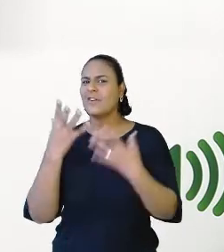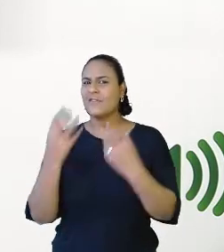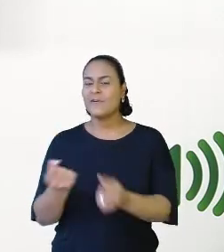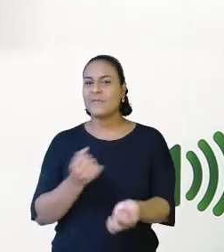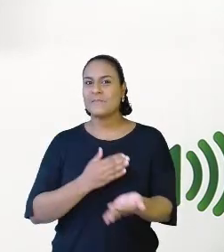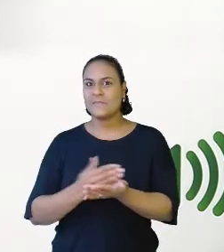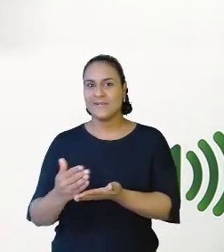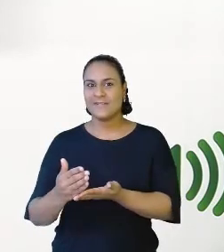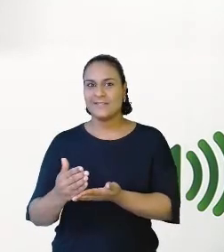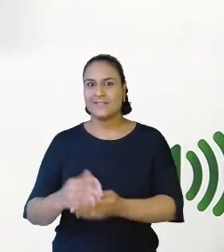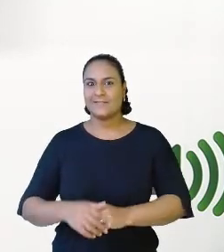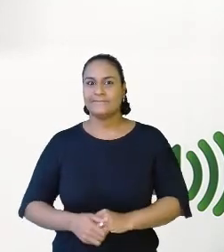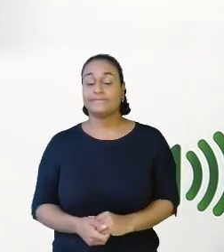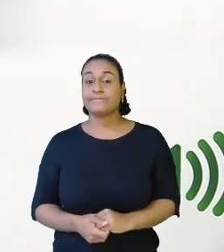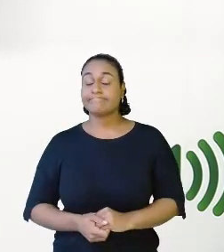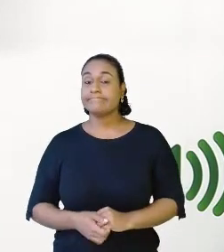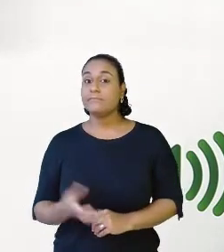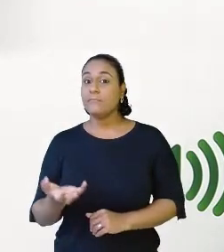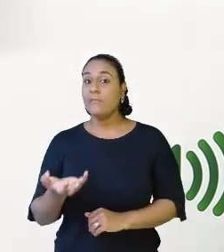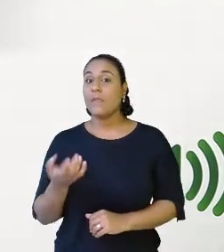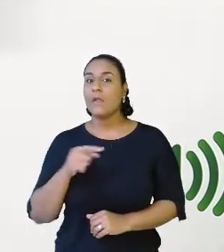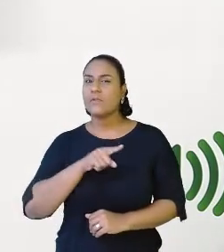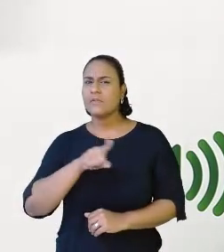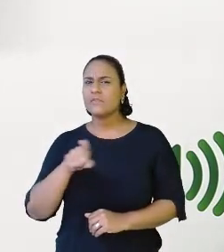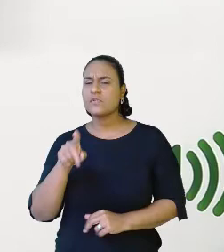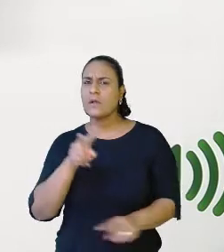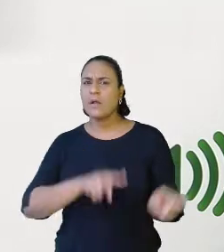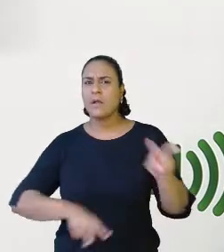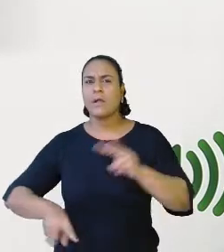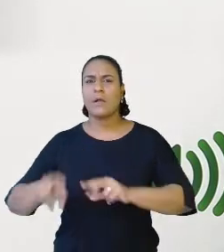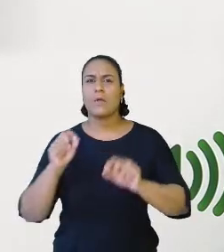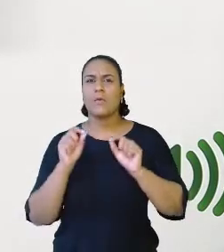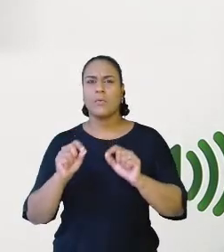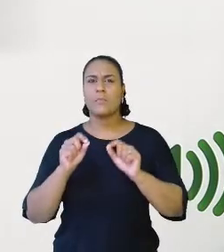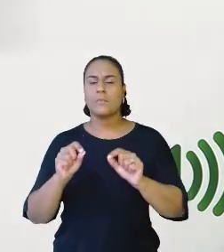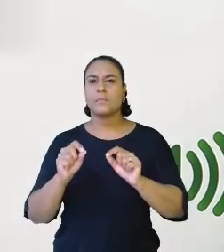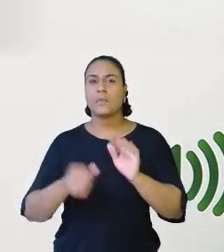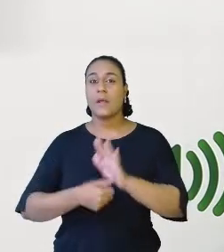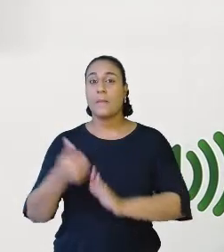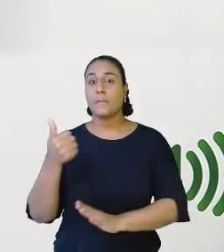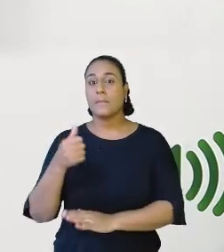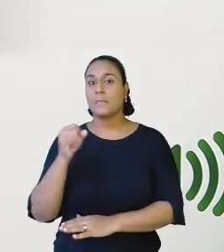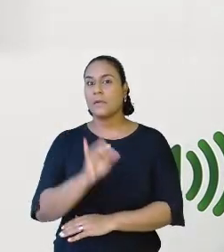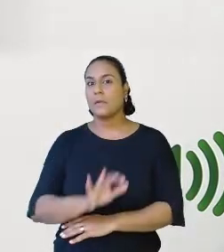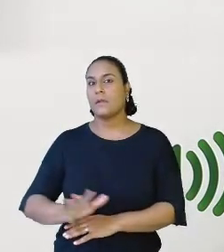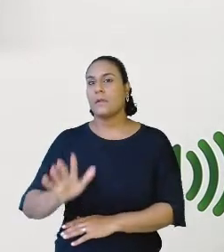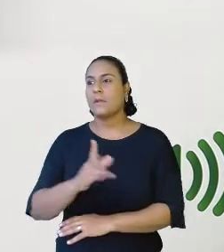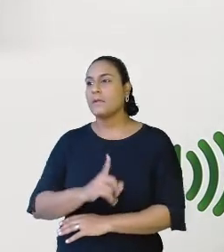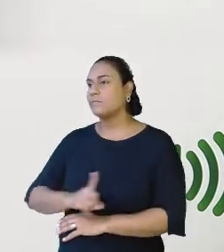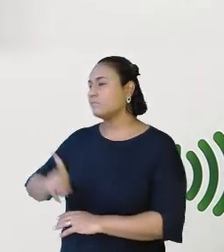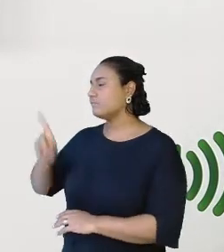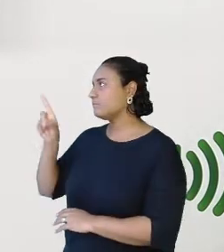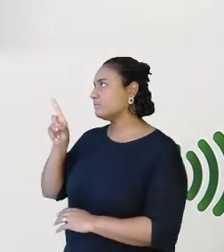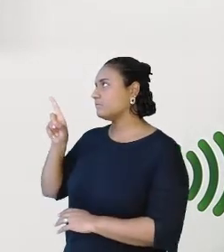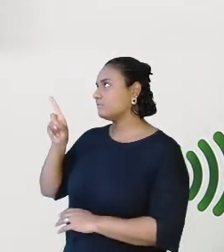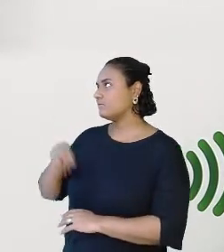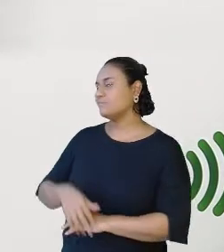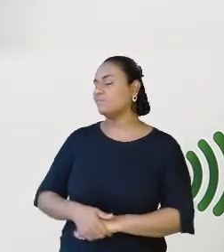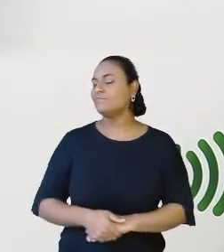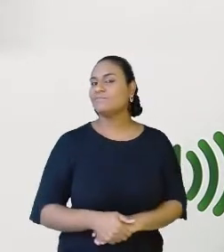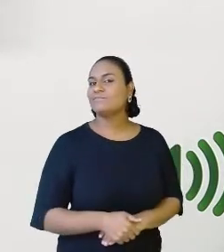embora. Eu quero que vocês observem esta primeira imagem que está aparecendo aí para a